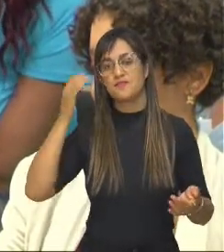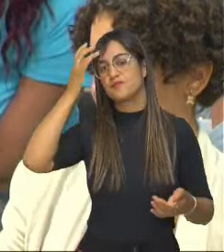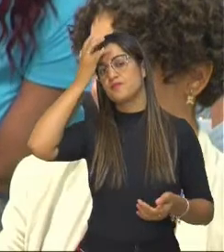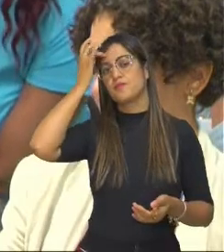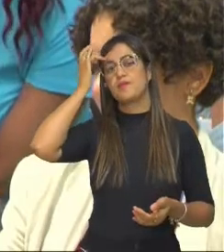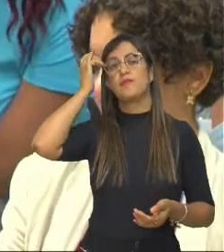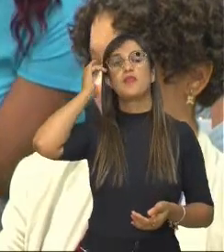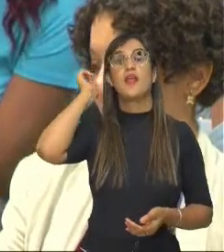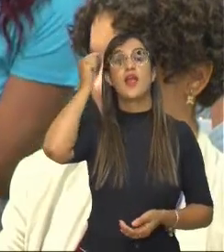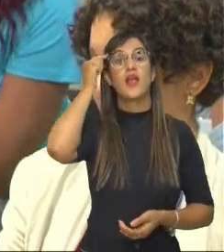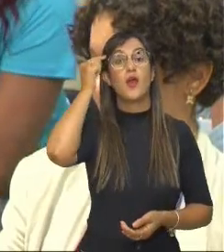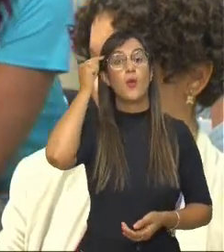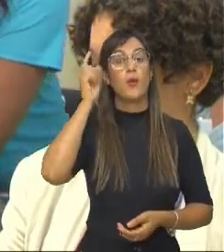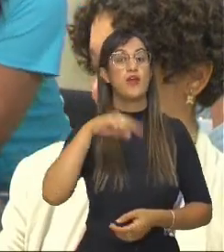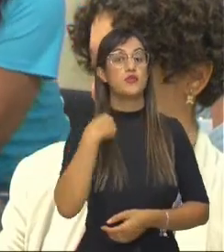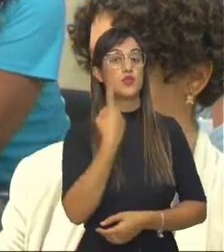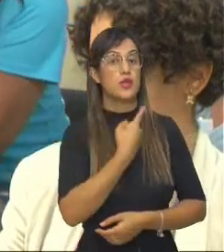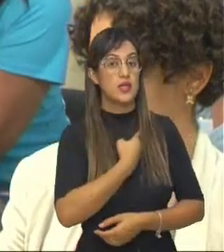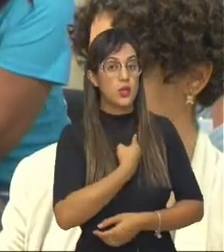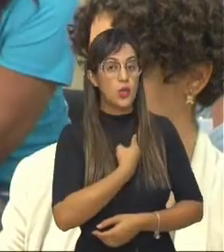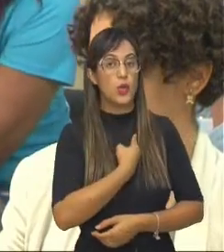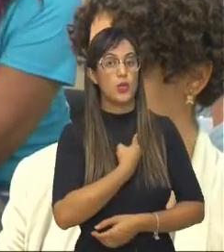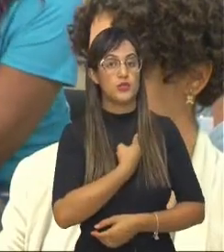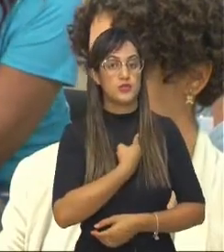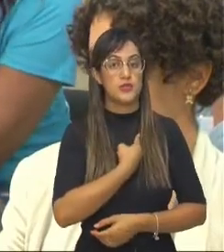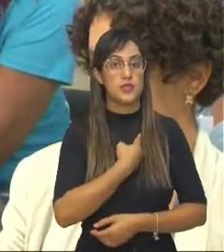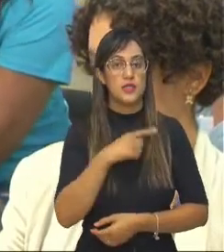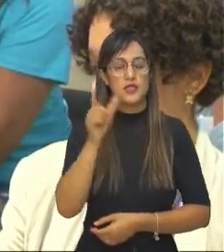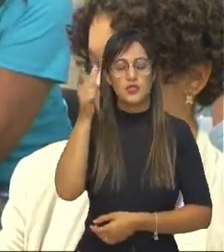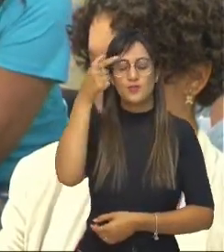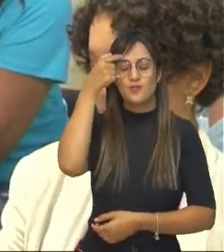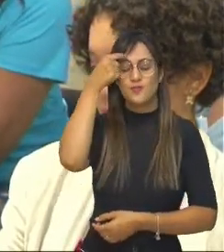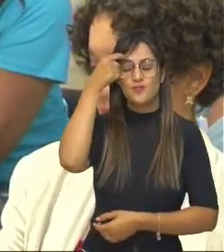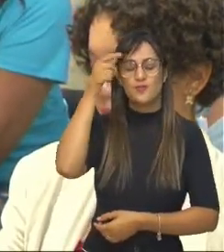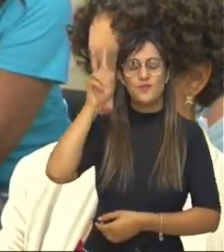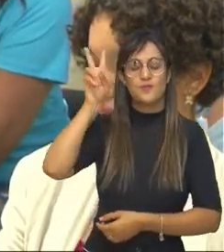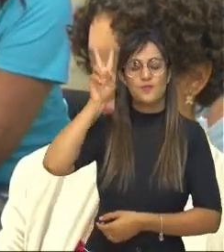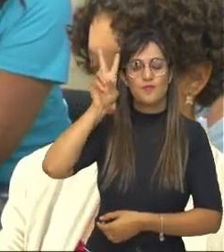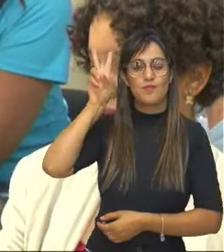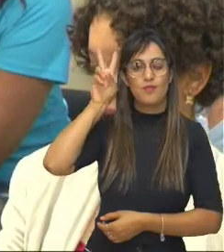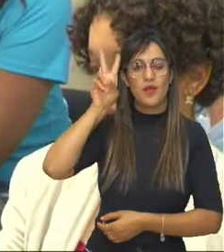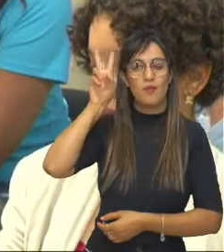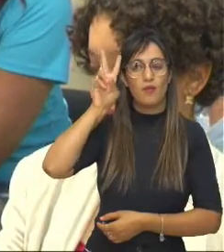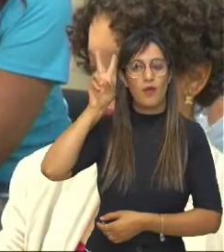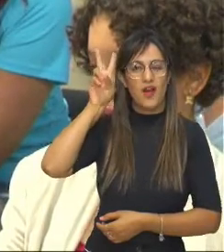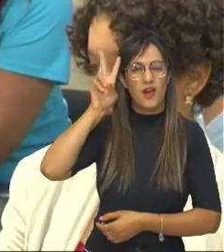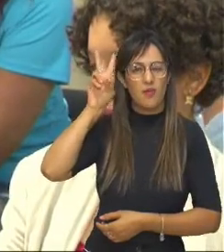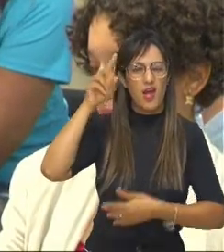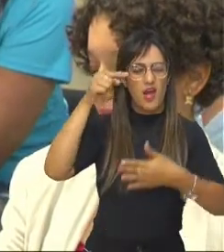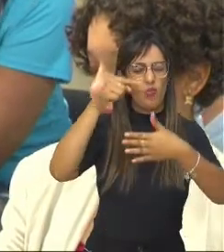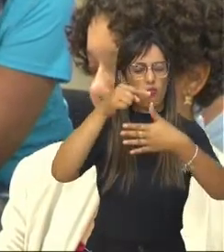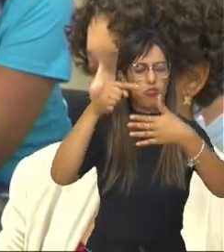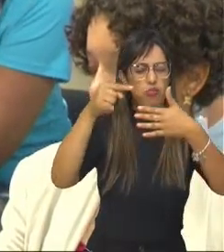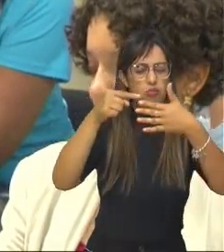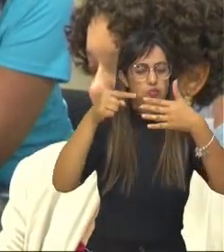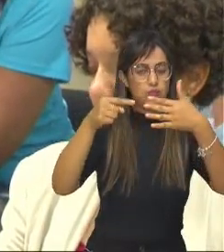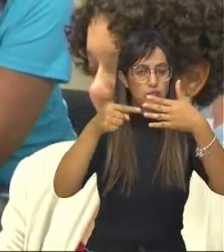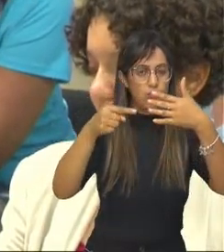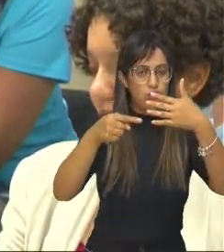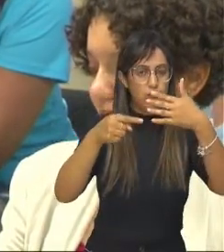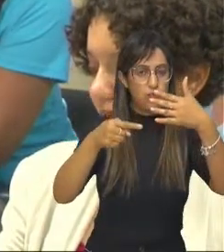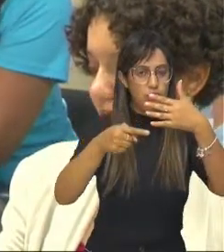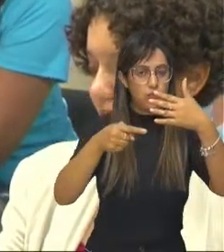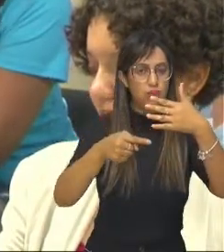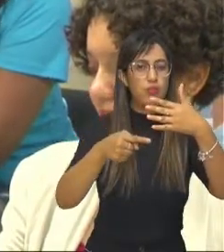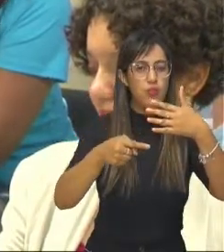eu acho que aqui a gente tem que, já que a gente tá falando de memória, né? Lembrar de tantas, né? Lembrar de tudo aquilo que veio antes,